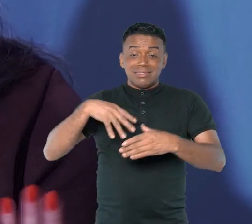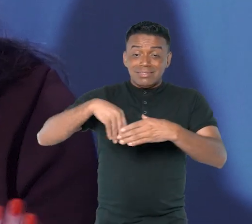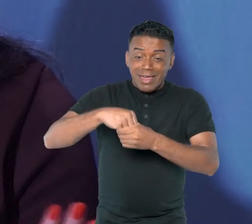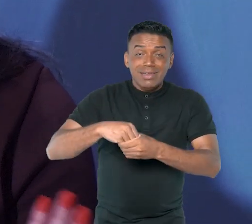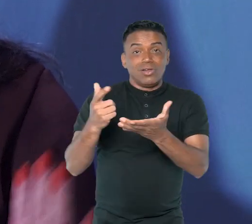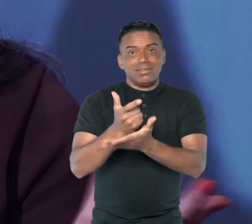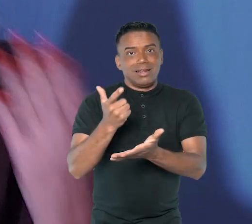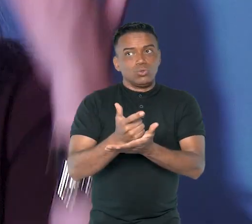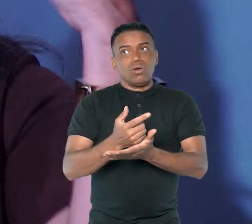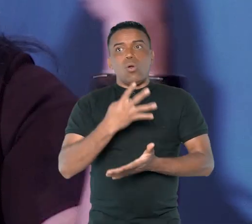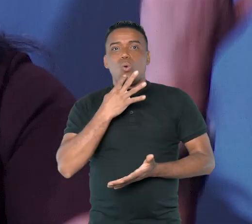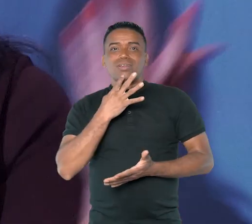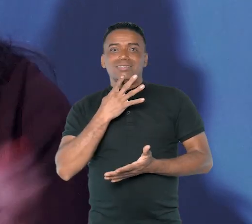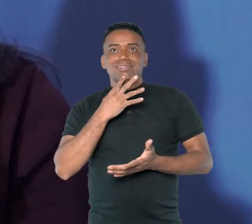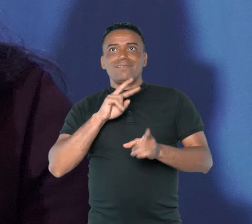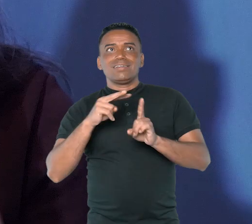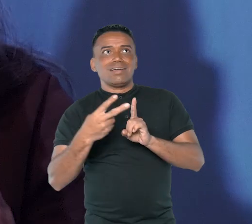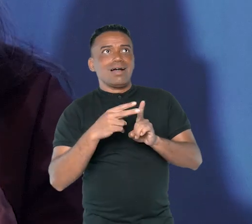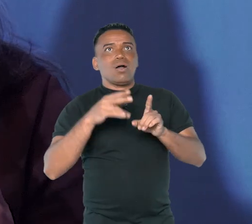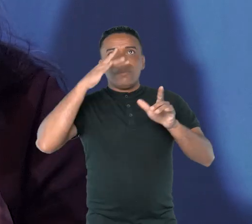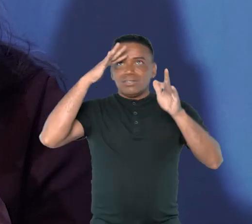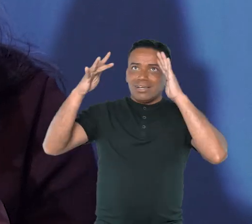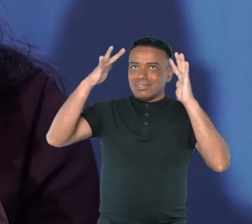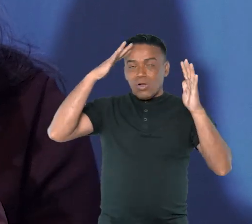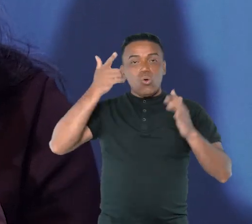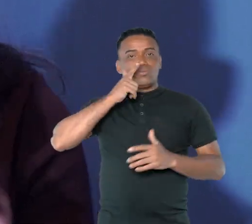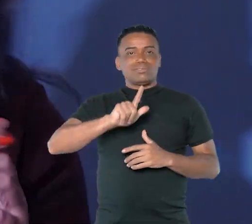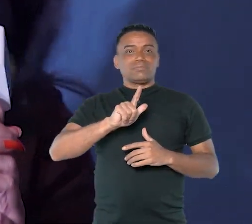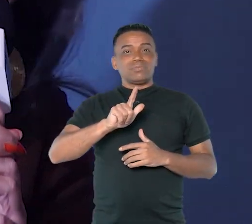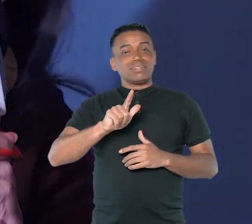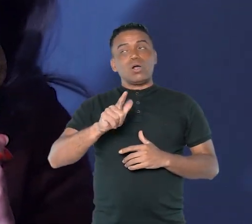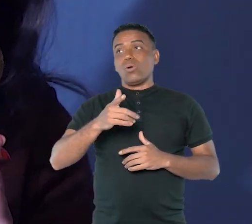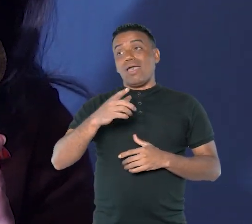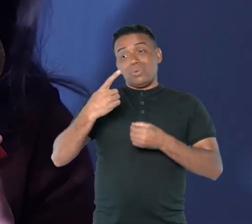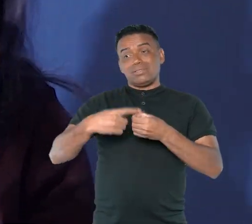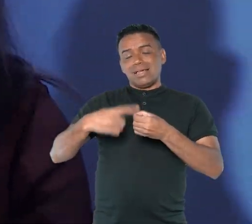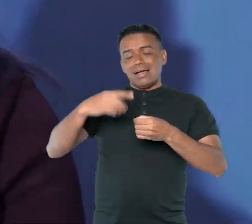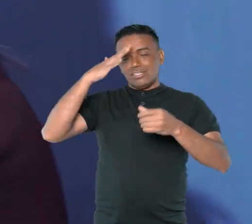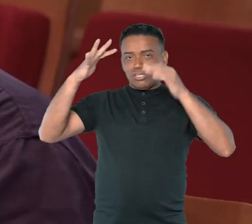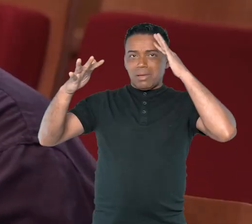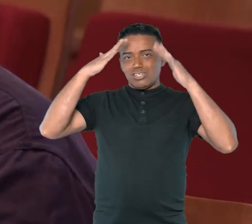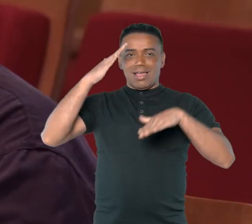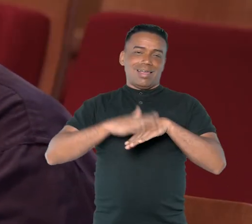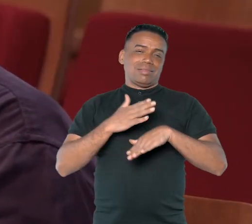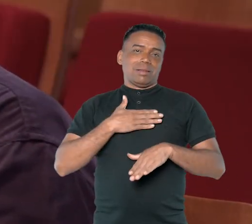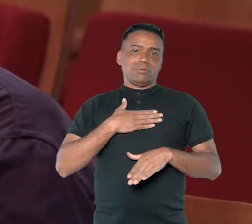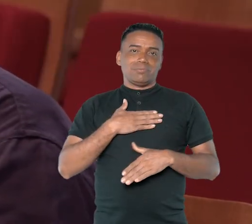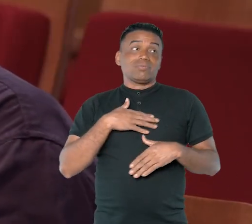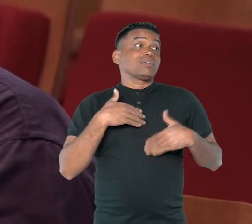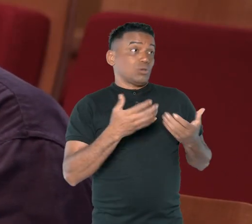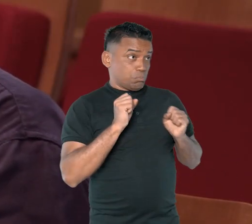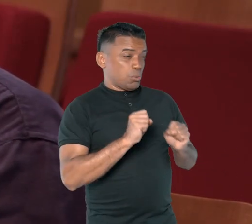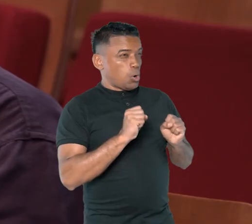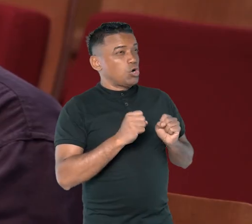e que permanece, até hoje, uma cidade imaginada para mim, né? Ou seja, então a gente pode